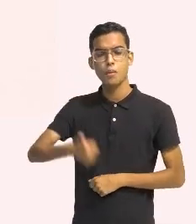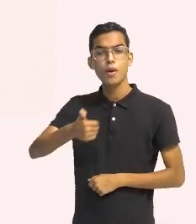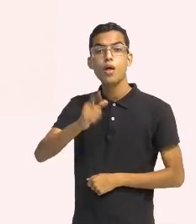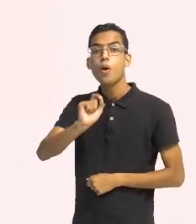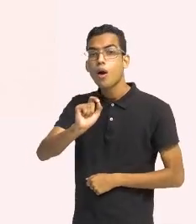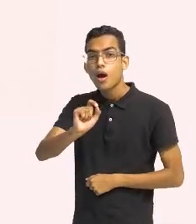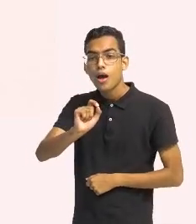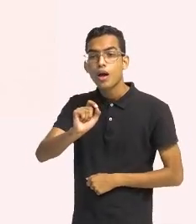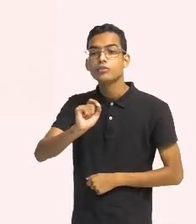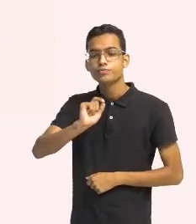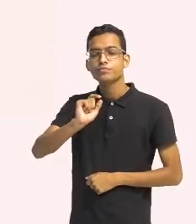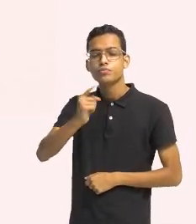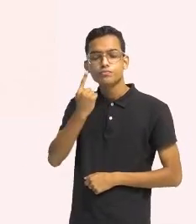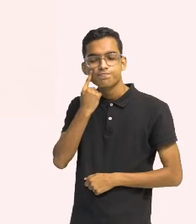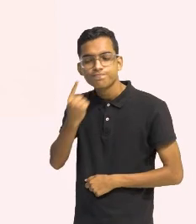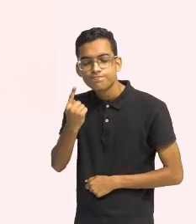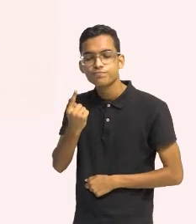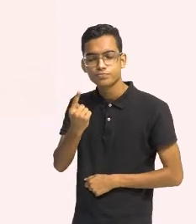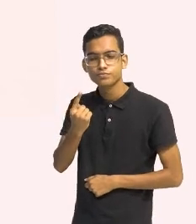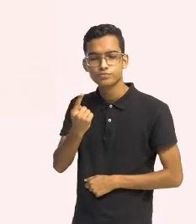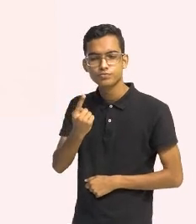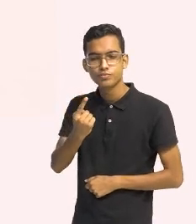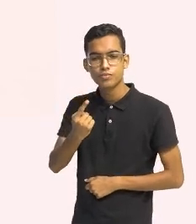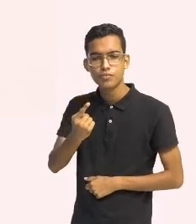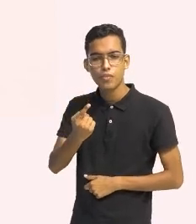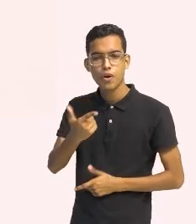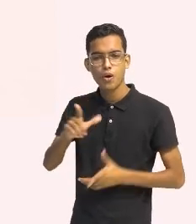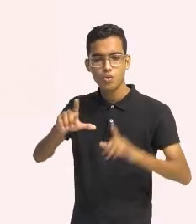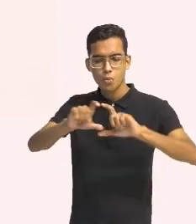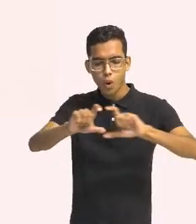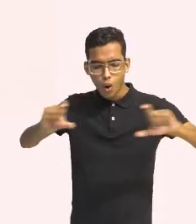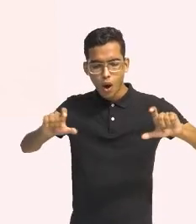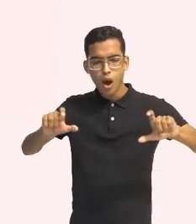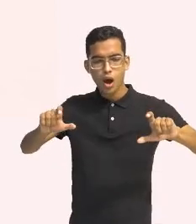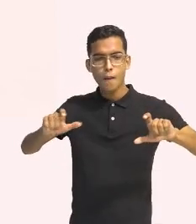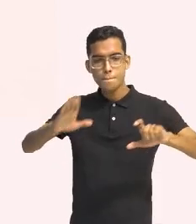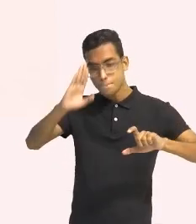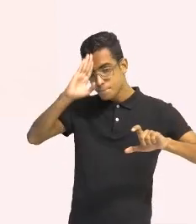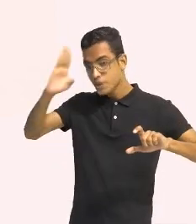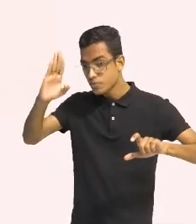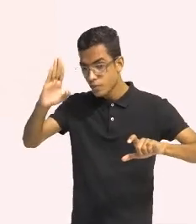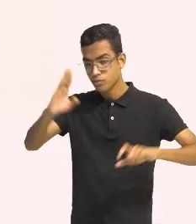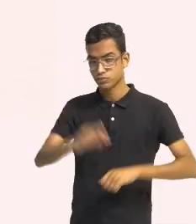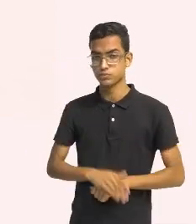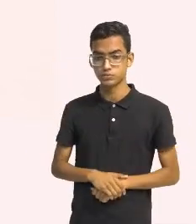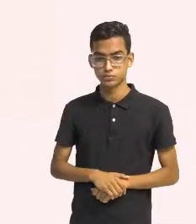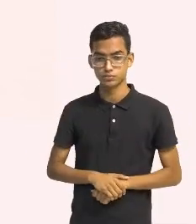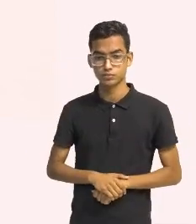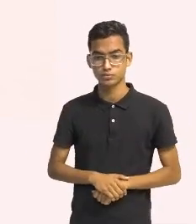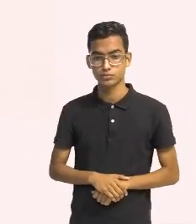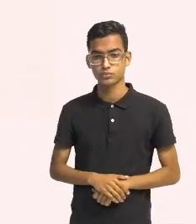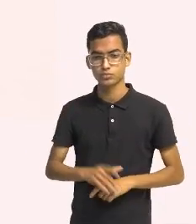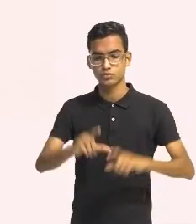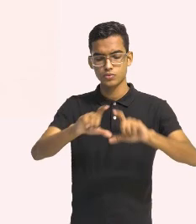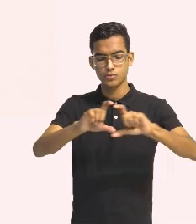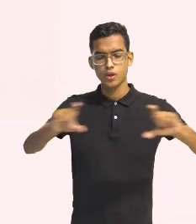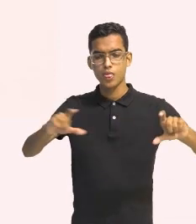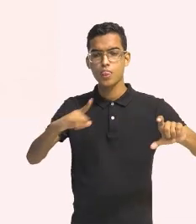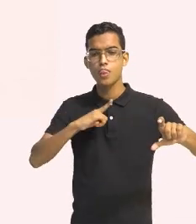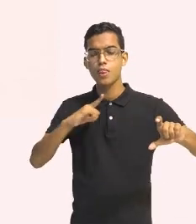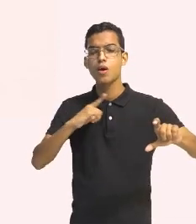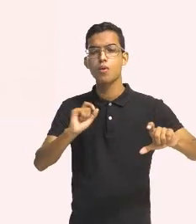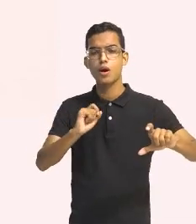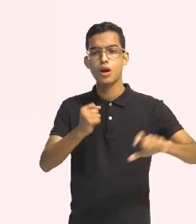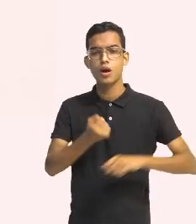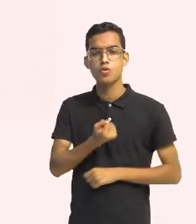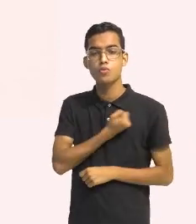identificar a cadeia principal, tá? Ela já está identificada aqui com a numeração, né? A cadeia principal, lembrando, é aquela que tem a maior